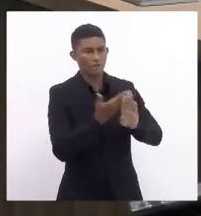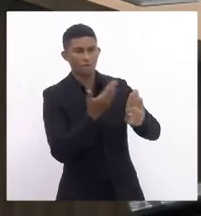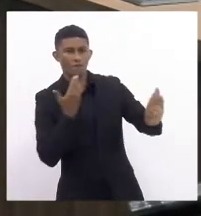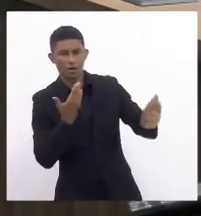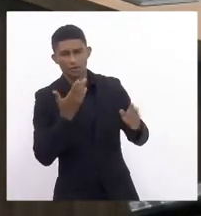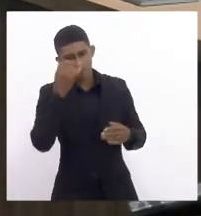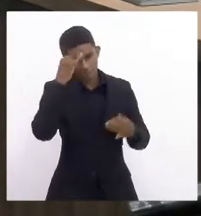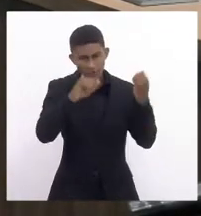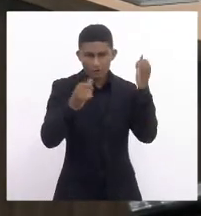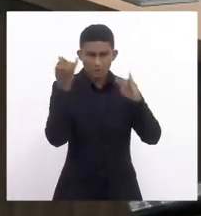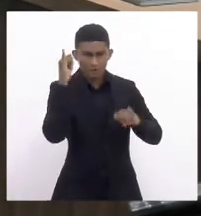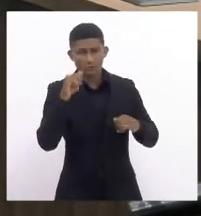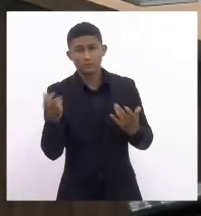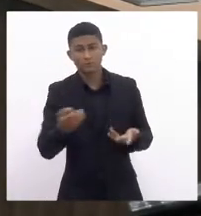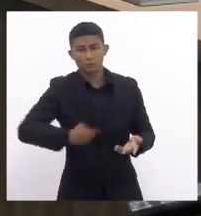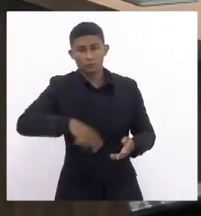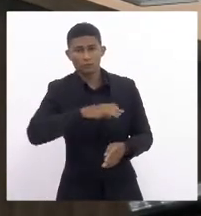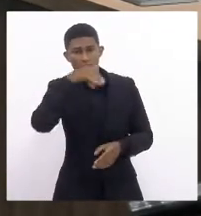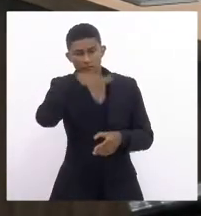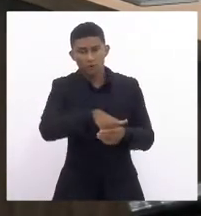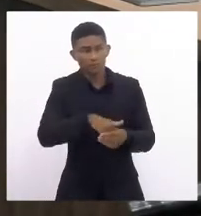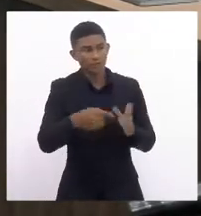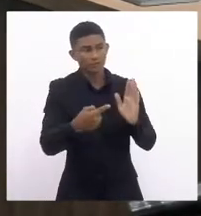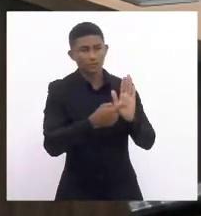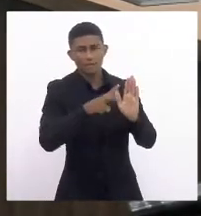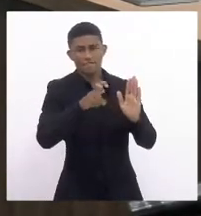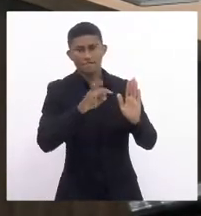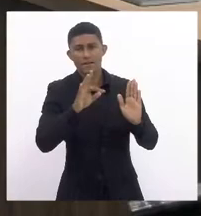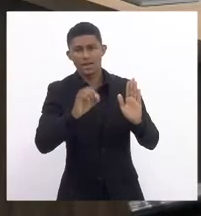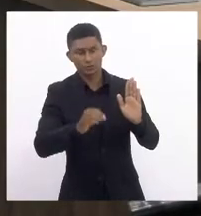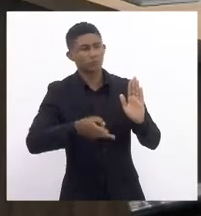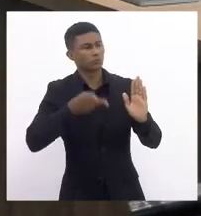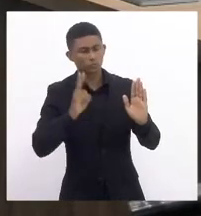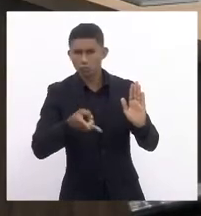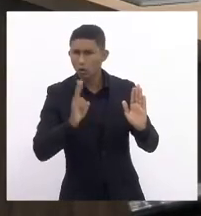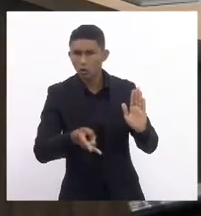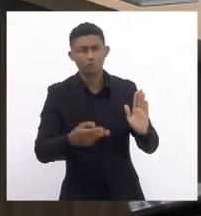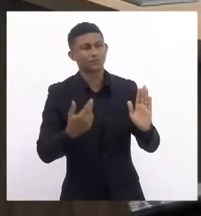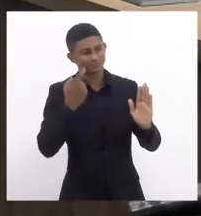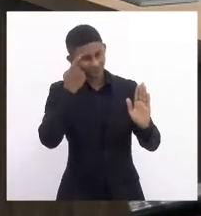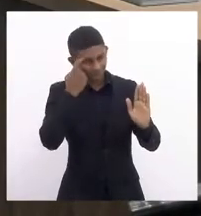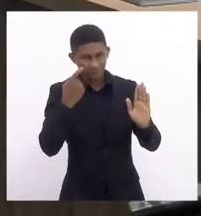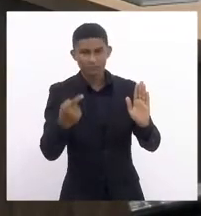voto é pela manutenção desse veto, de acordo aí com o que orientou